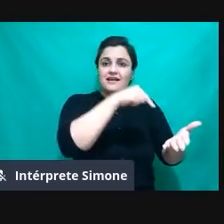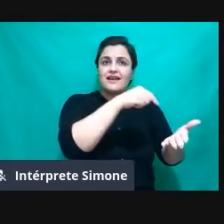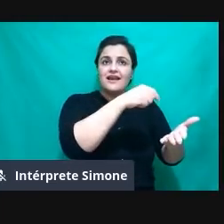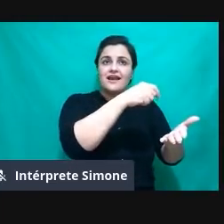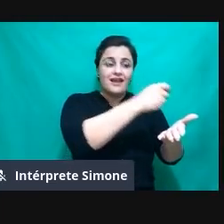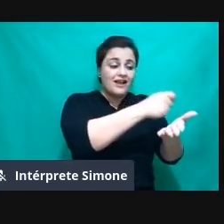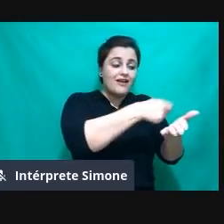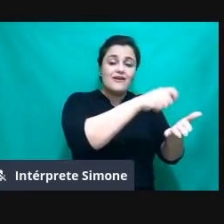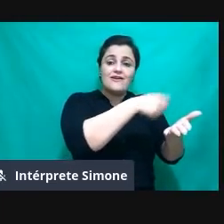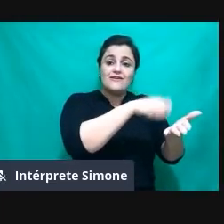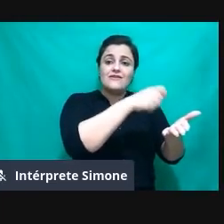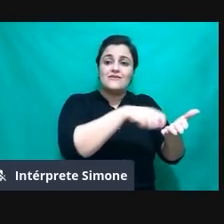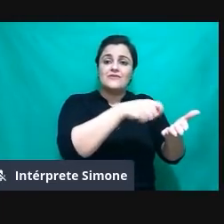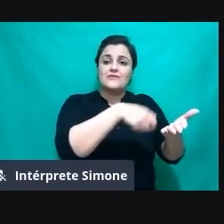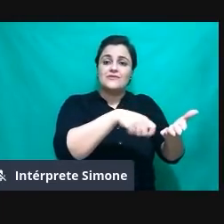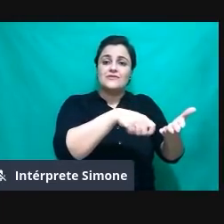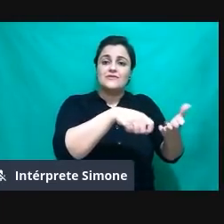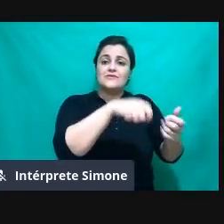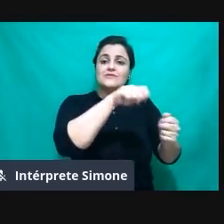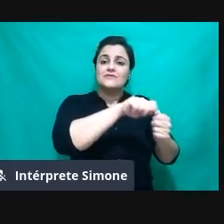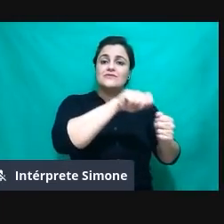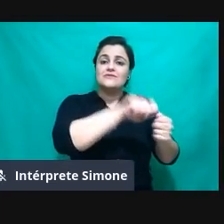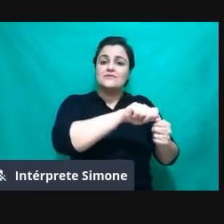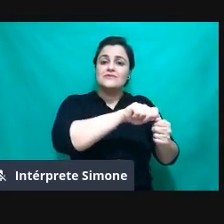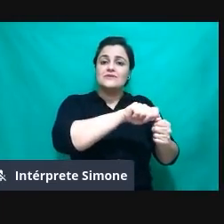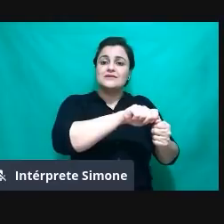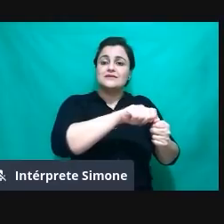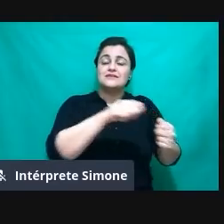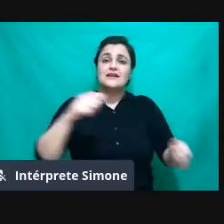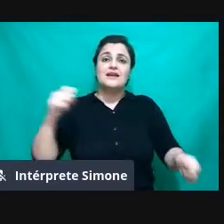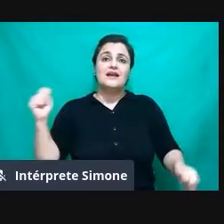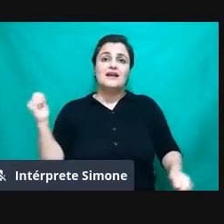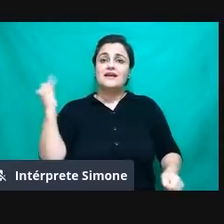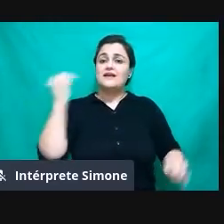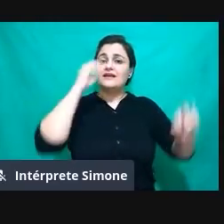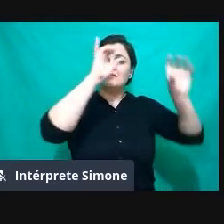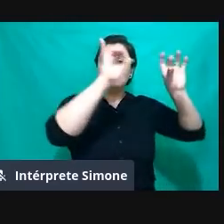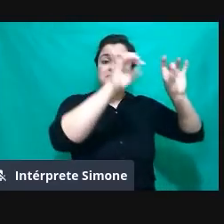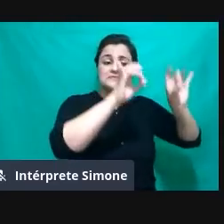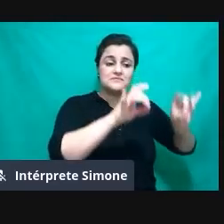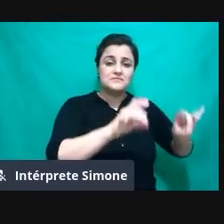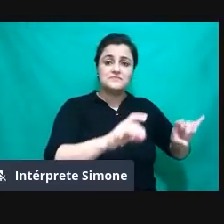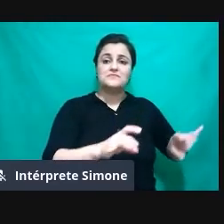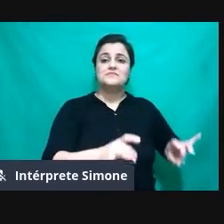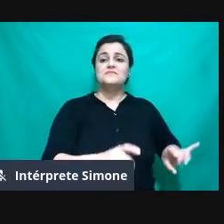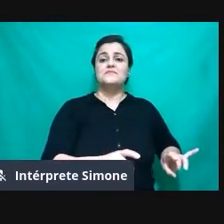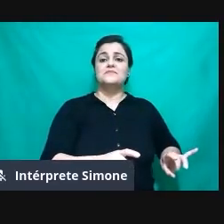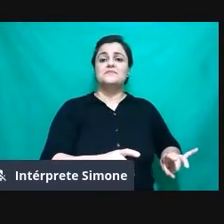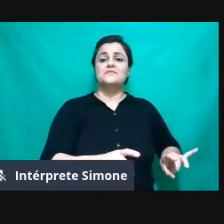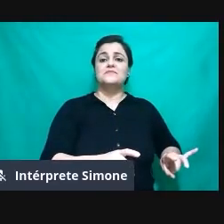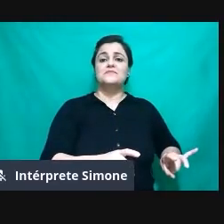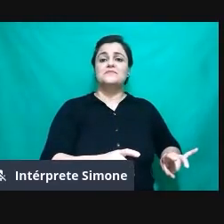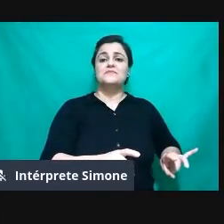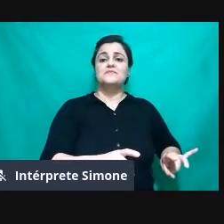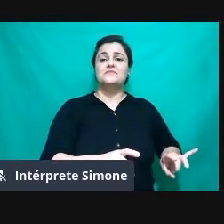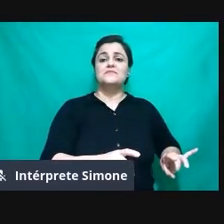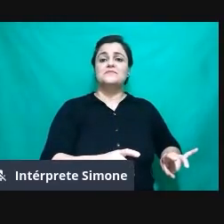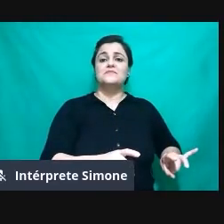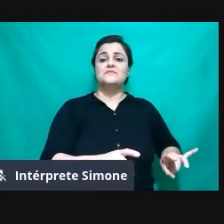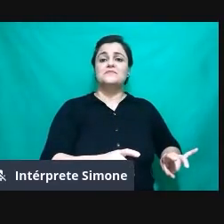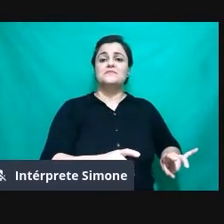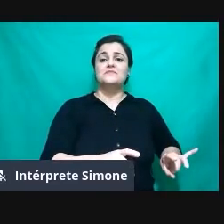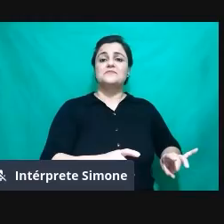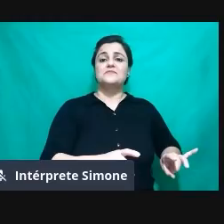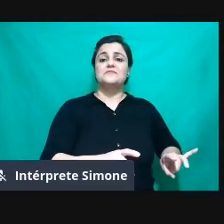da cidadania, né? Então, e quando nós falamos também a diferença grande que